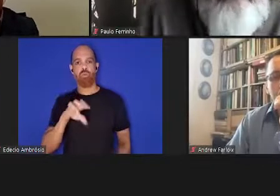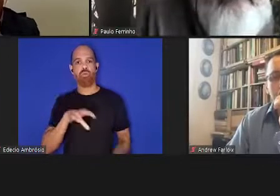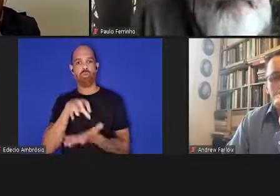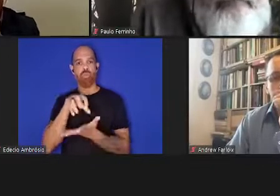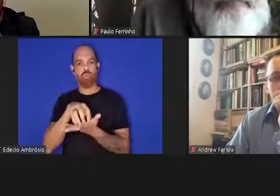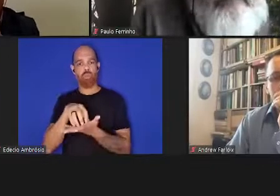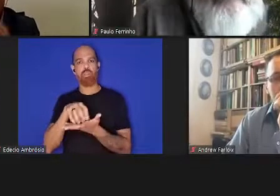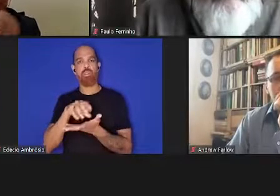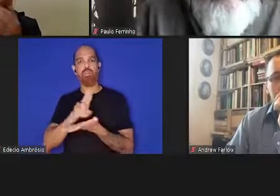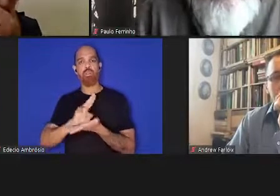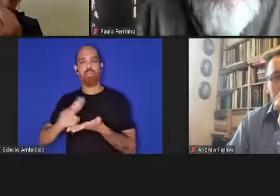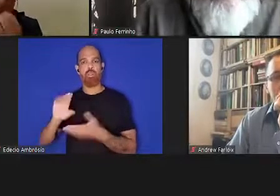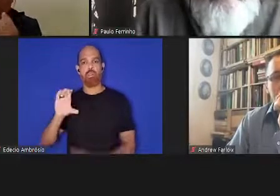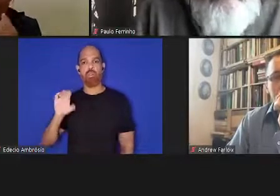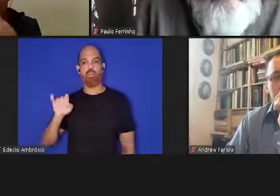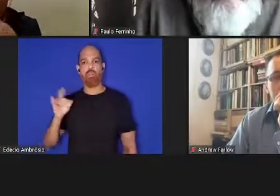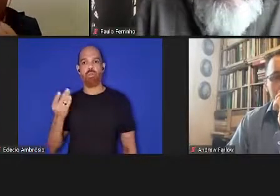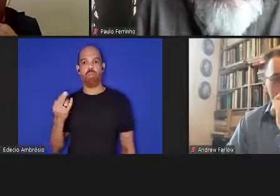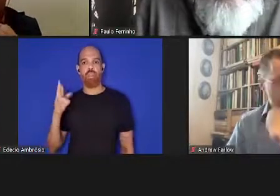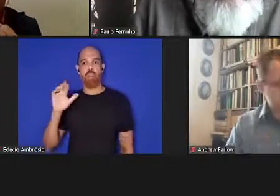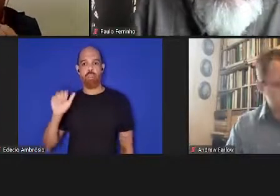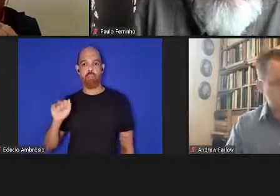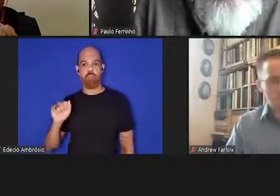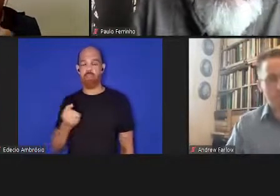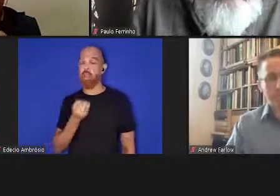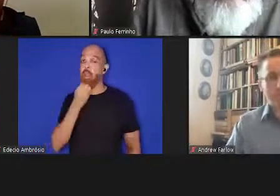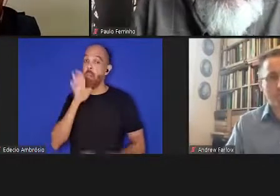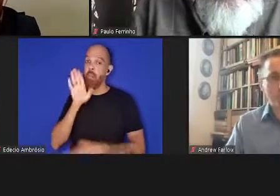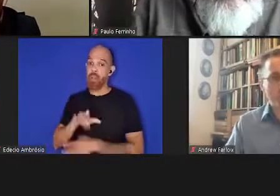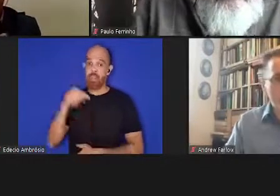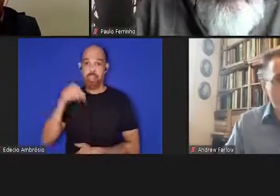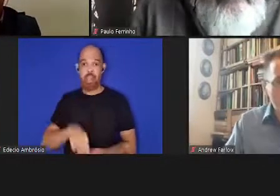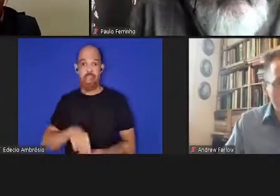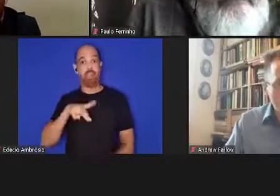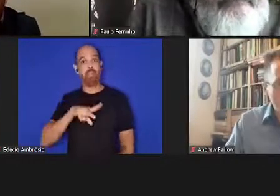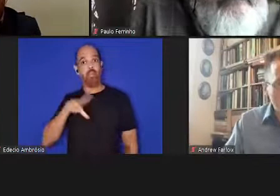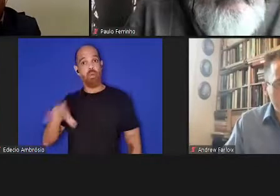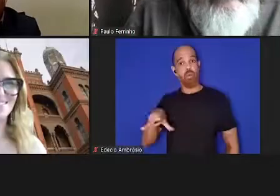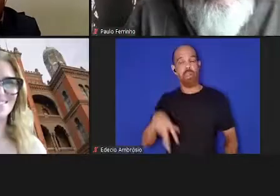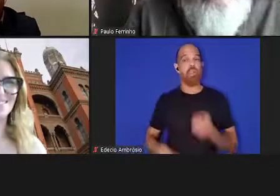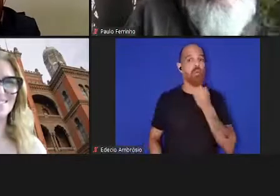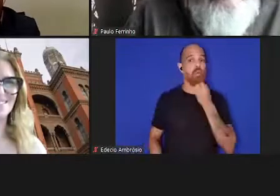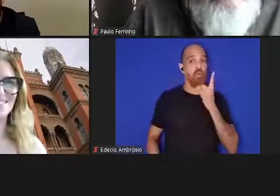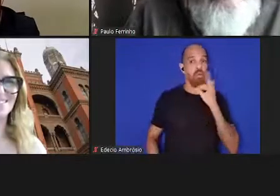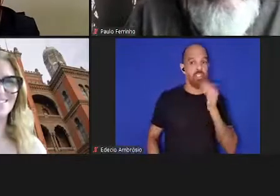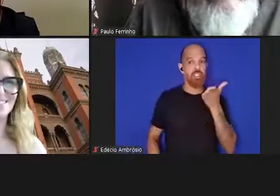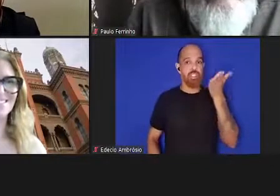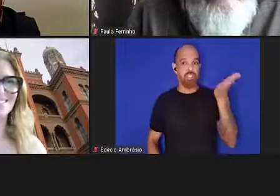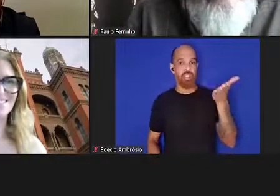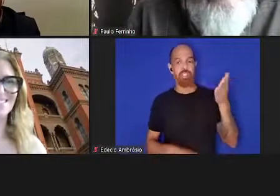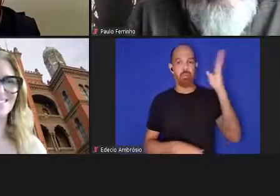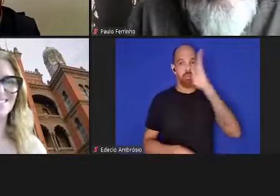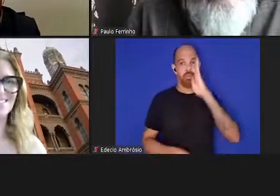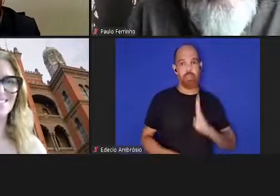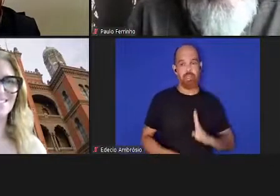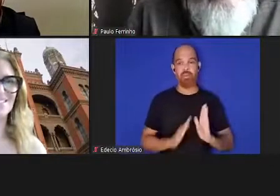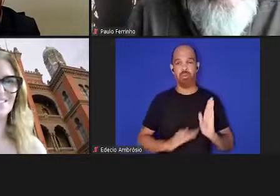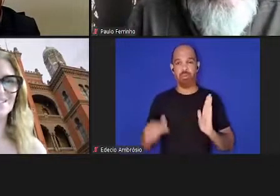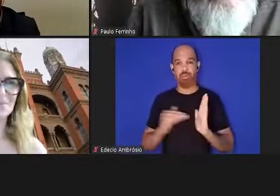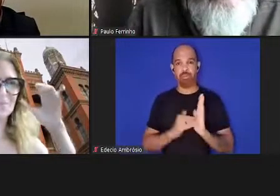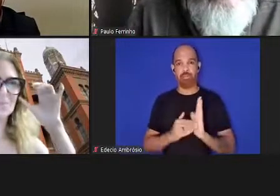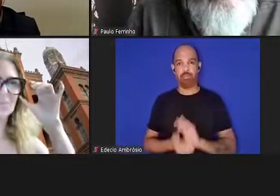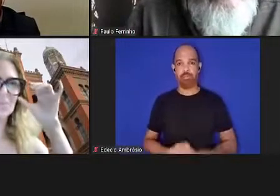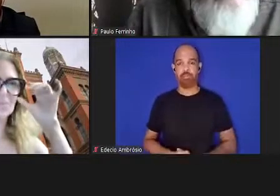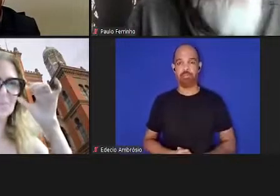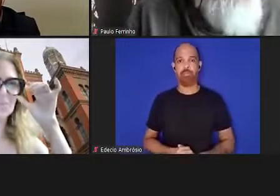Boa tarde. Boa tarde aqui em Portugal. Bom dia no Brasil a todas e a todos. Eu queria, em primeiro